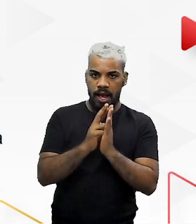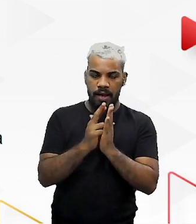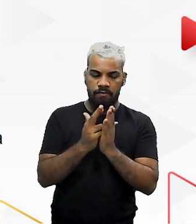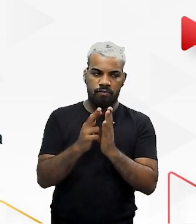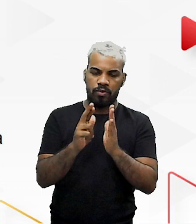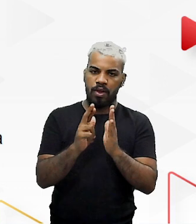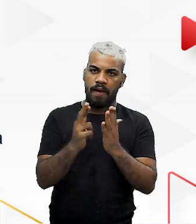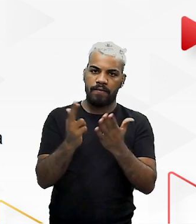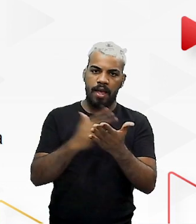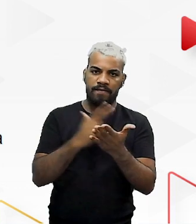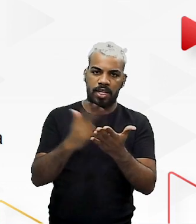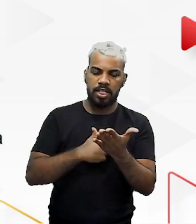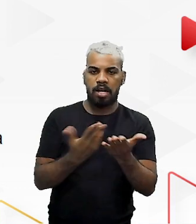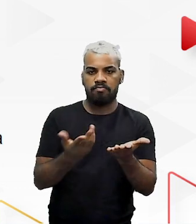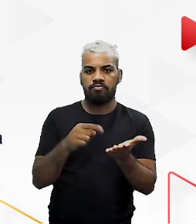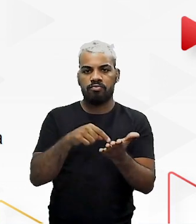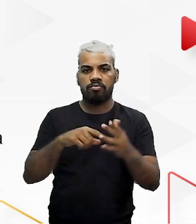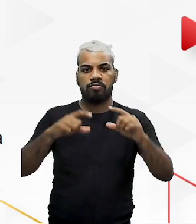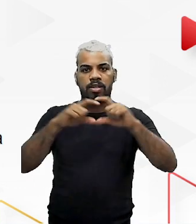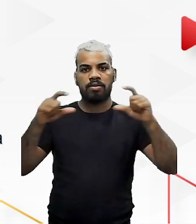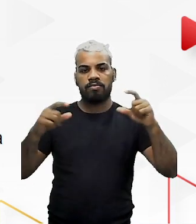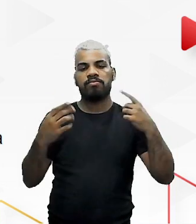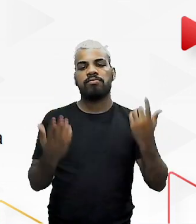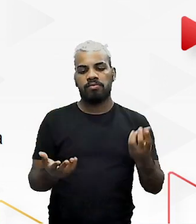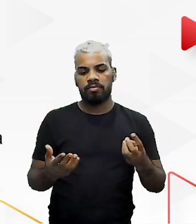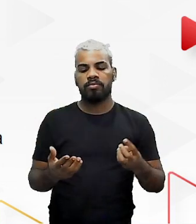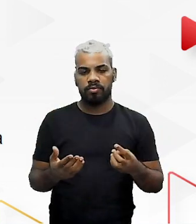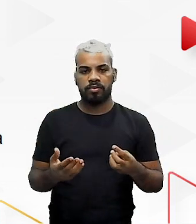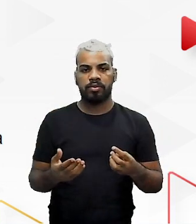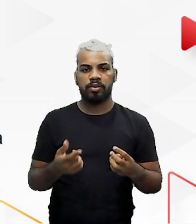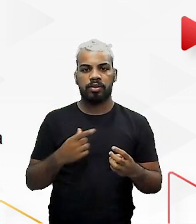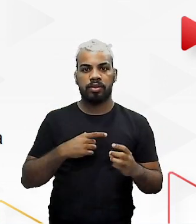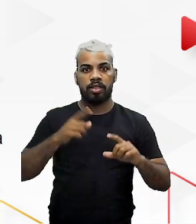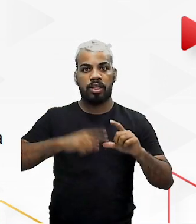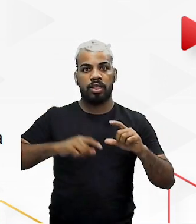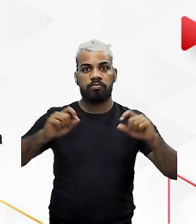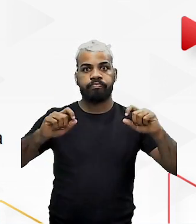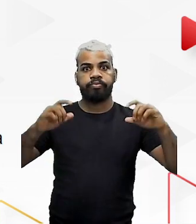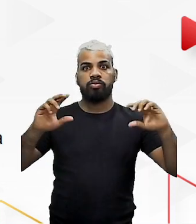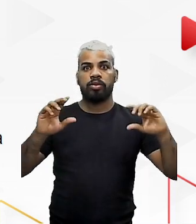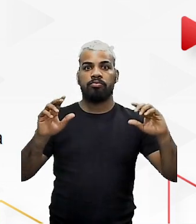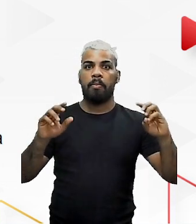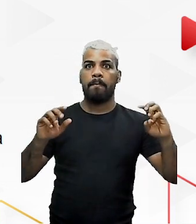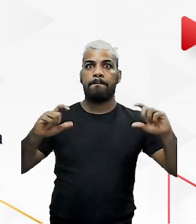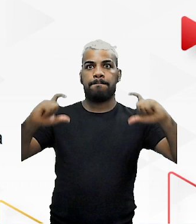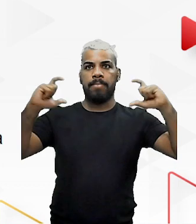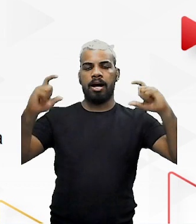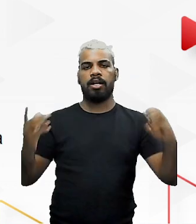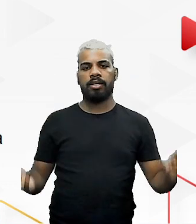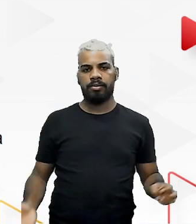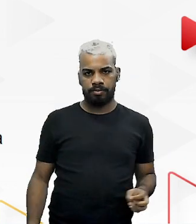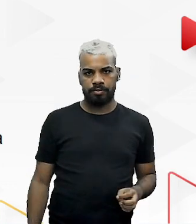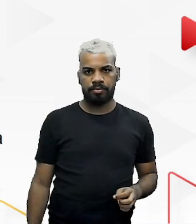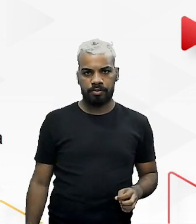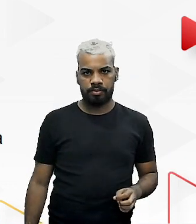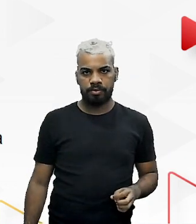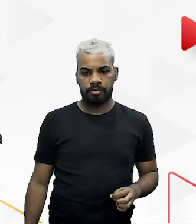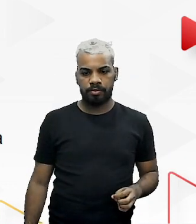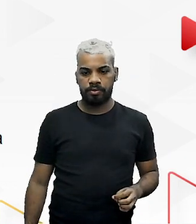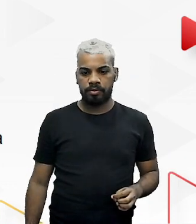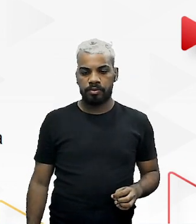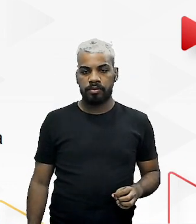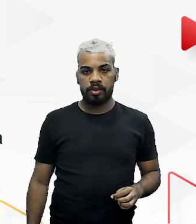é a manchete. Vem ali em letras garrafais o título, ó, pá, chamando a atenção